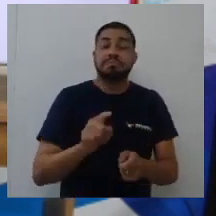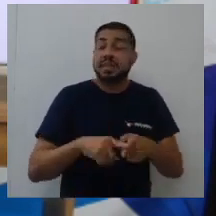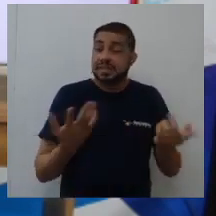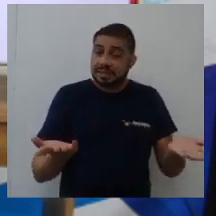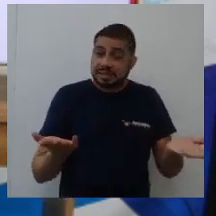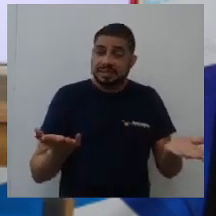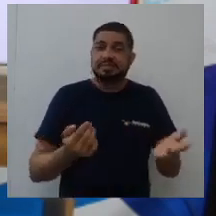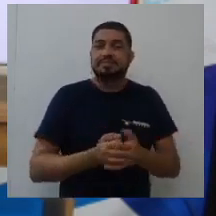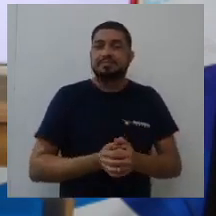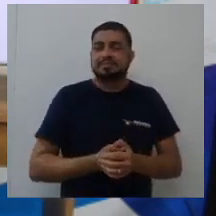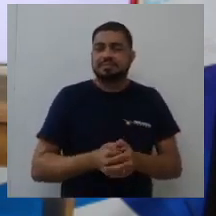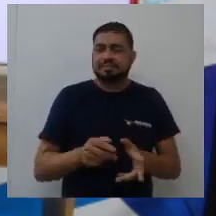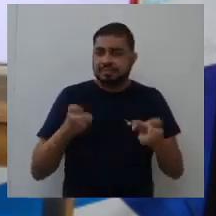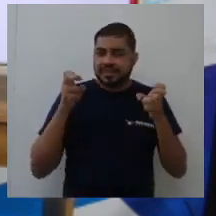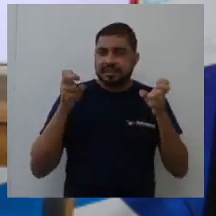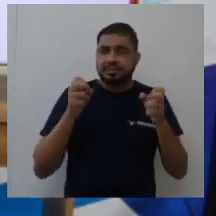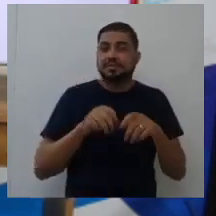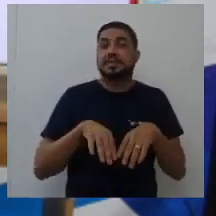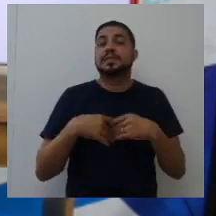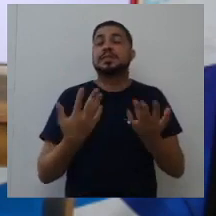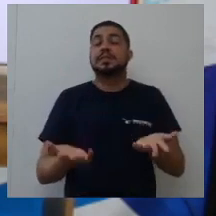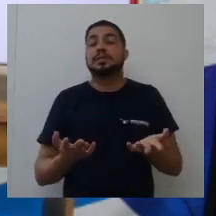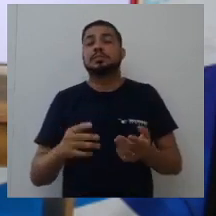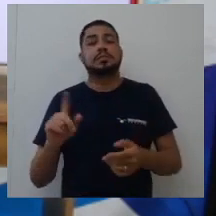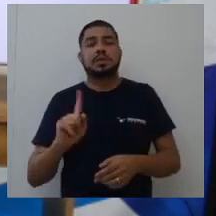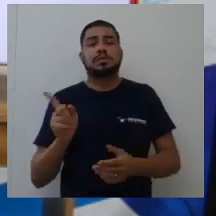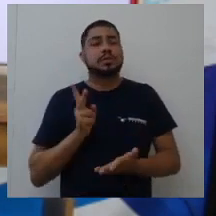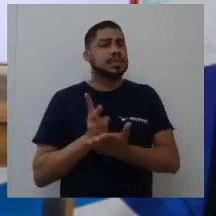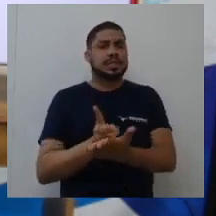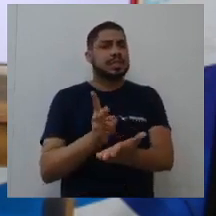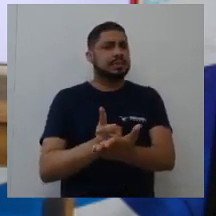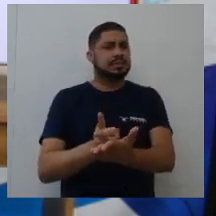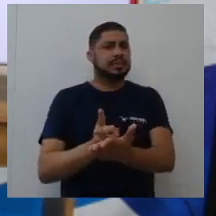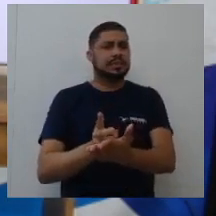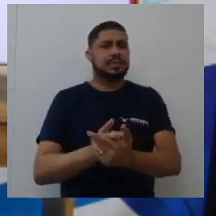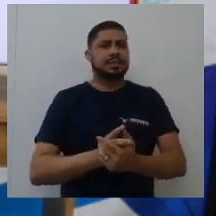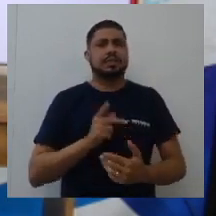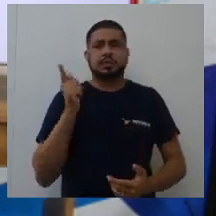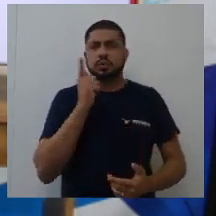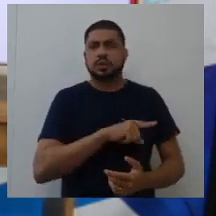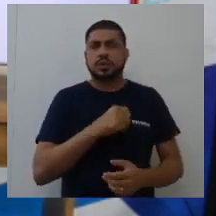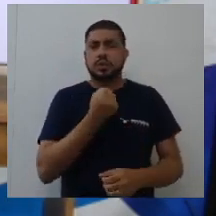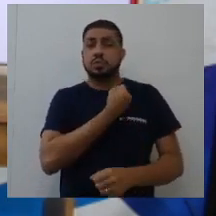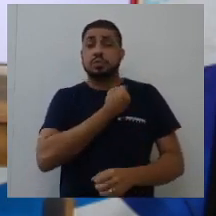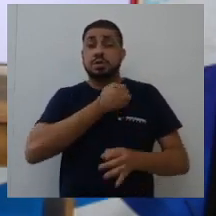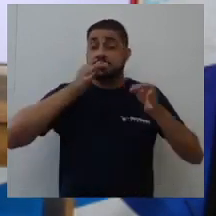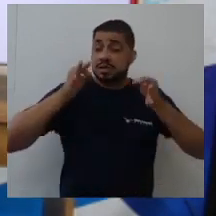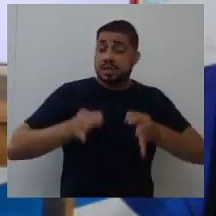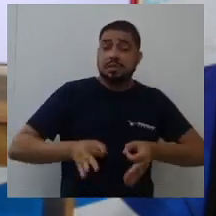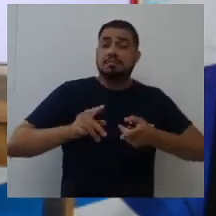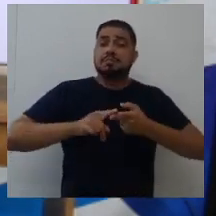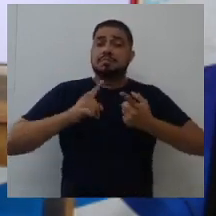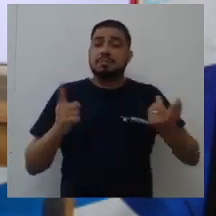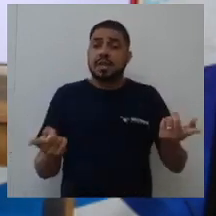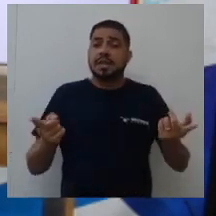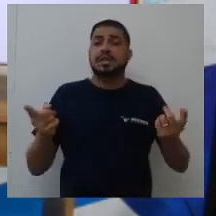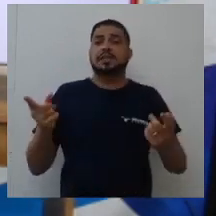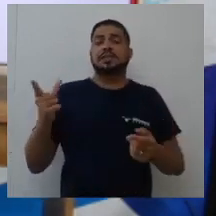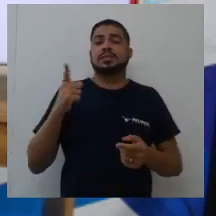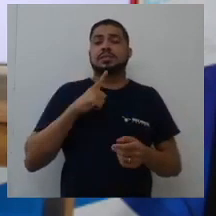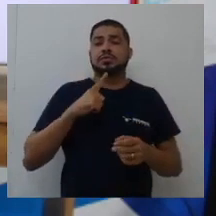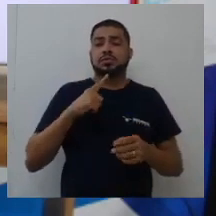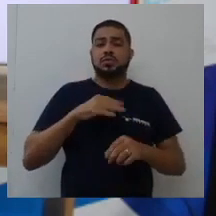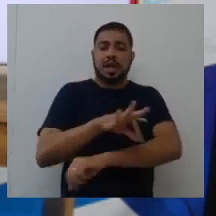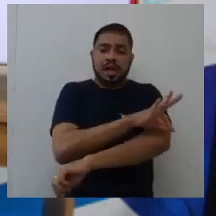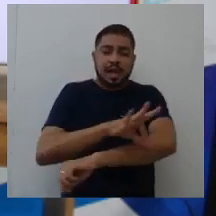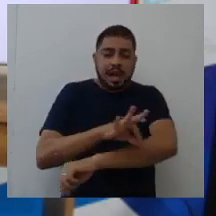aqui. Sacou a ideia? Então, nem sempre a gente consegue o número exato, mas então, com a régua e com